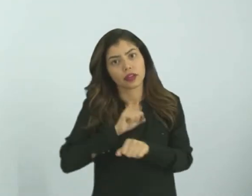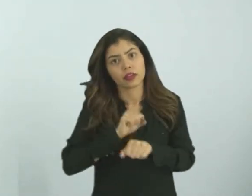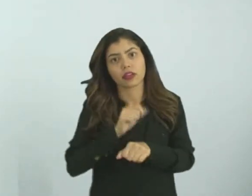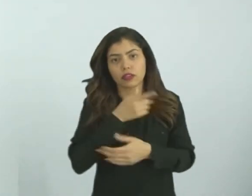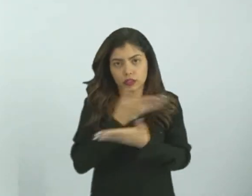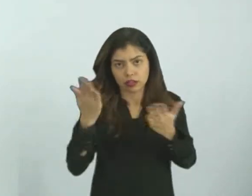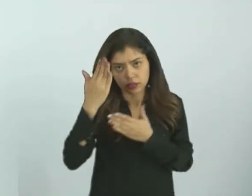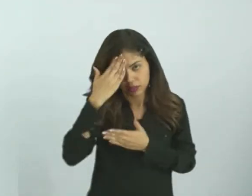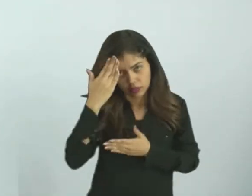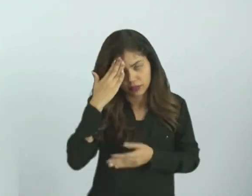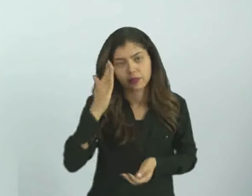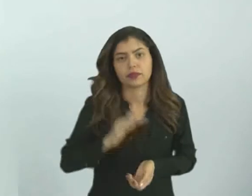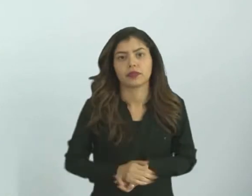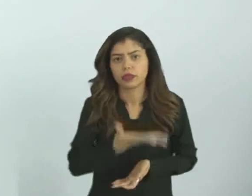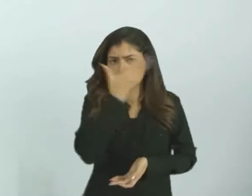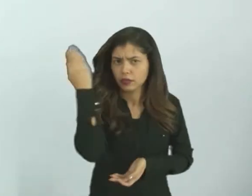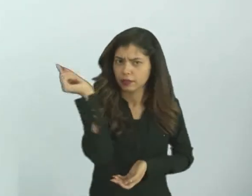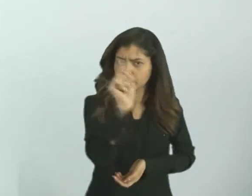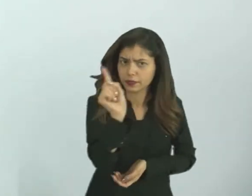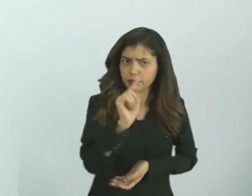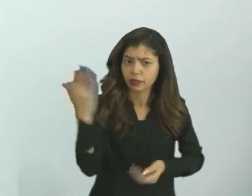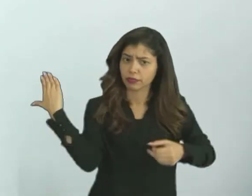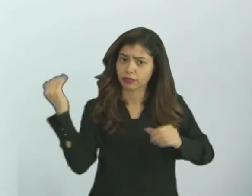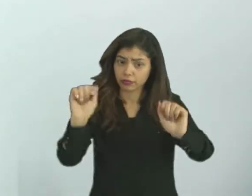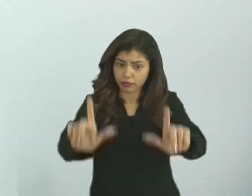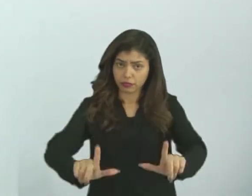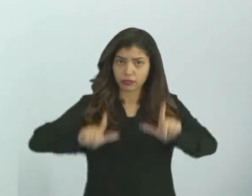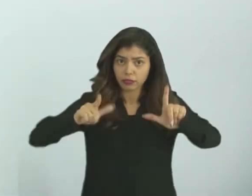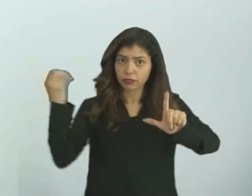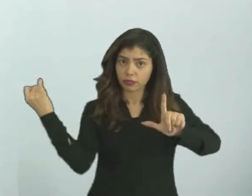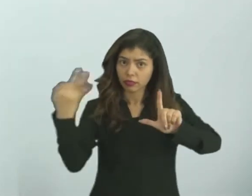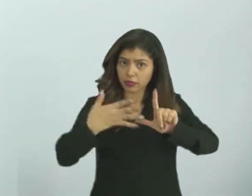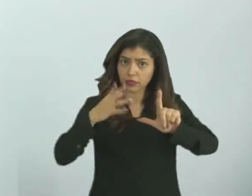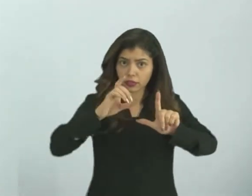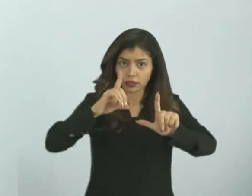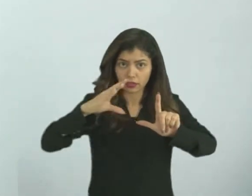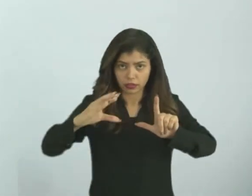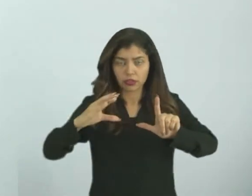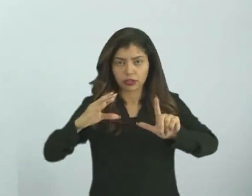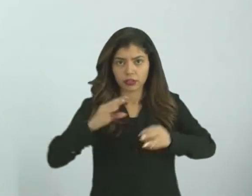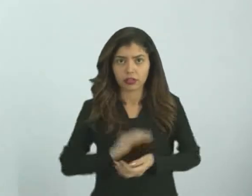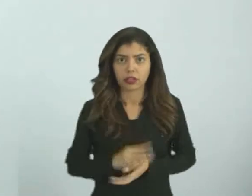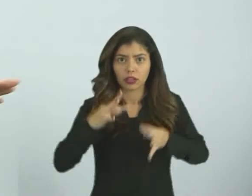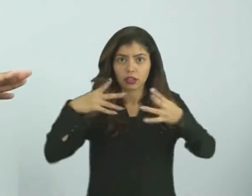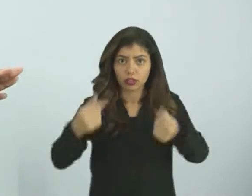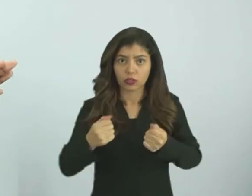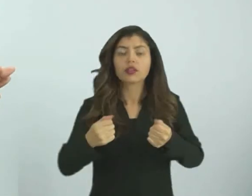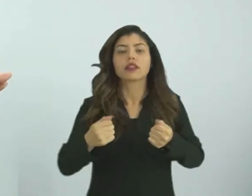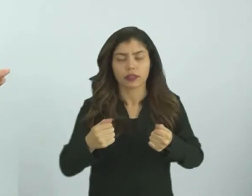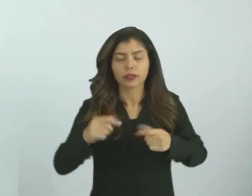tenham entendido. Não esqueçam de acessar a plataforma Eduque para vocês terem acesso a